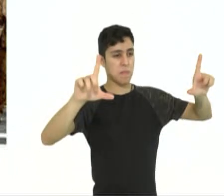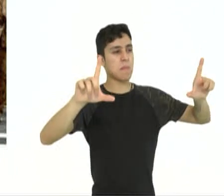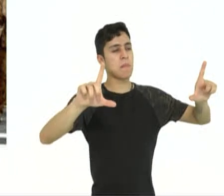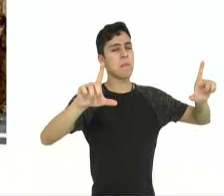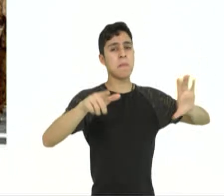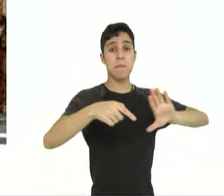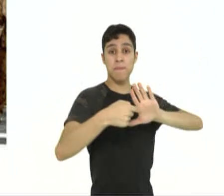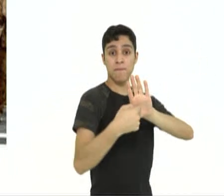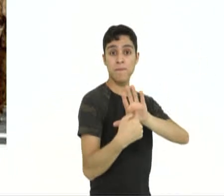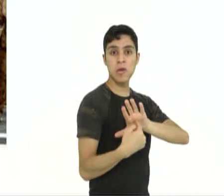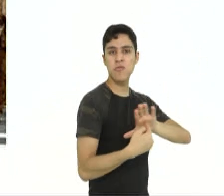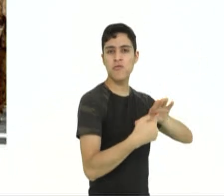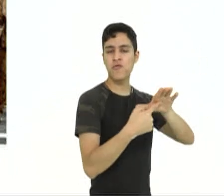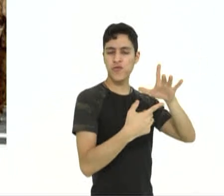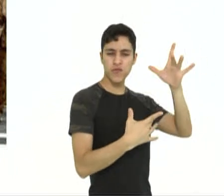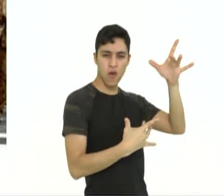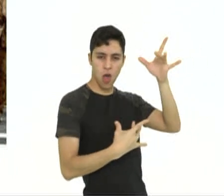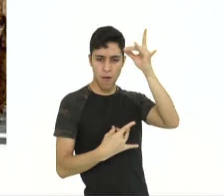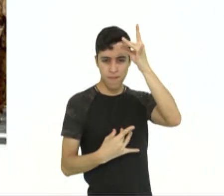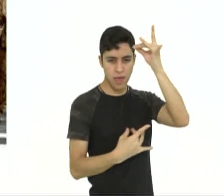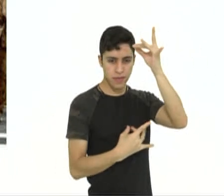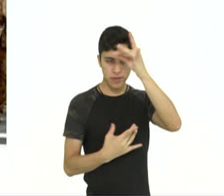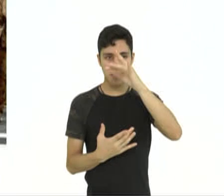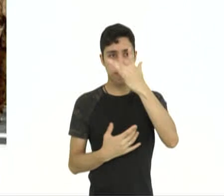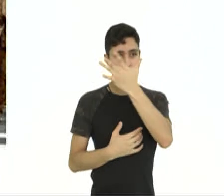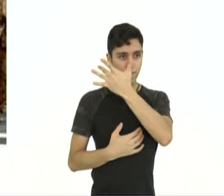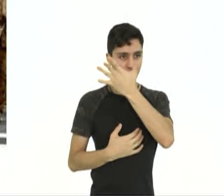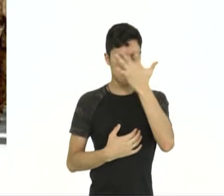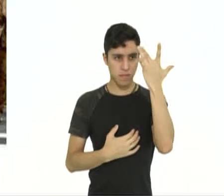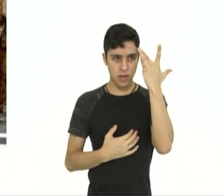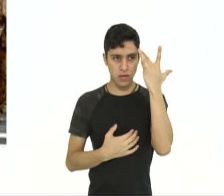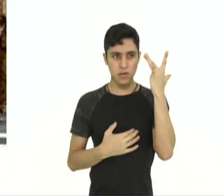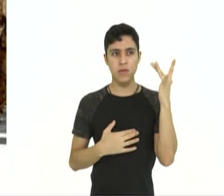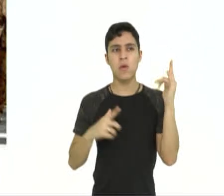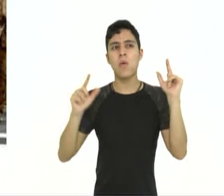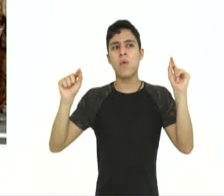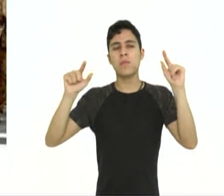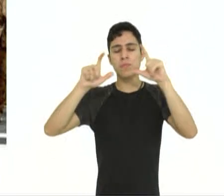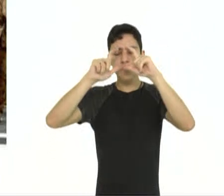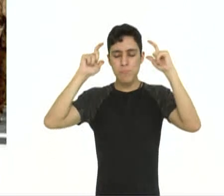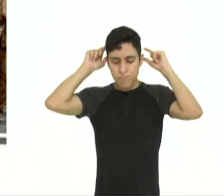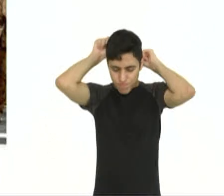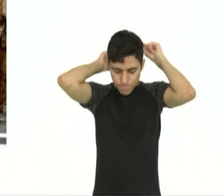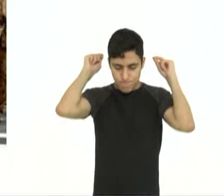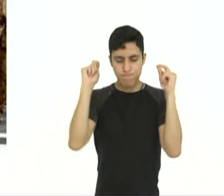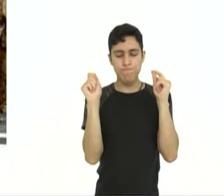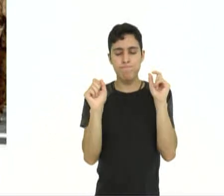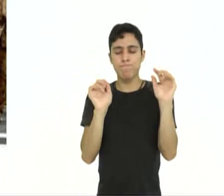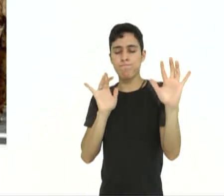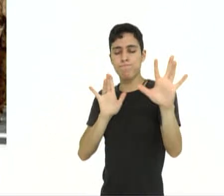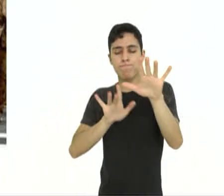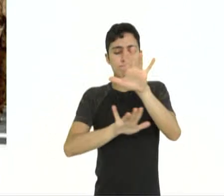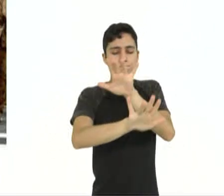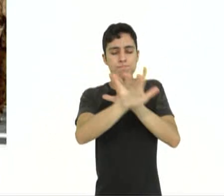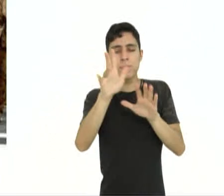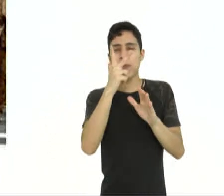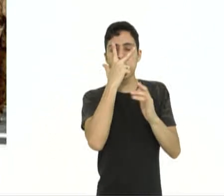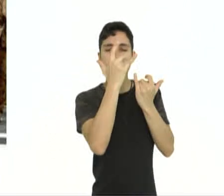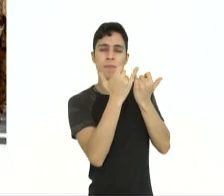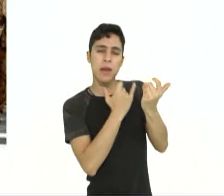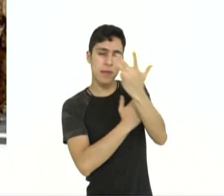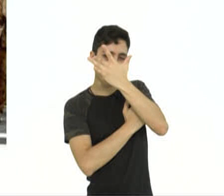Coletivo. Nela, executivos andam pelas ruas das cidades de olhos vendados, simulando pessoas cegas com